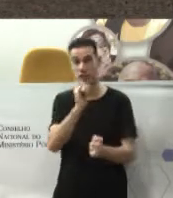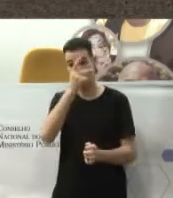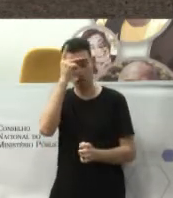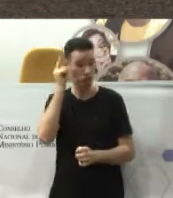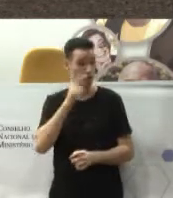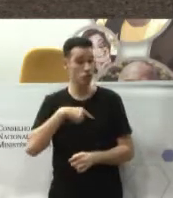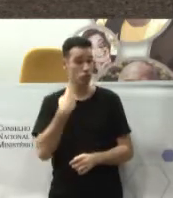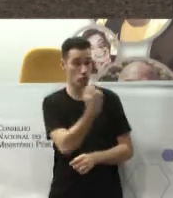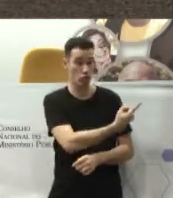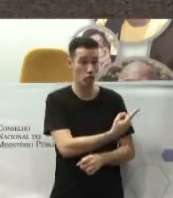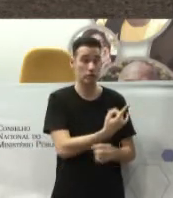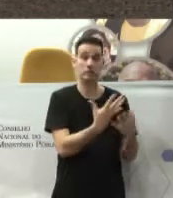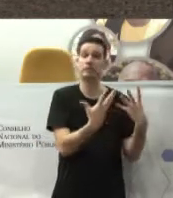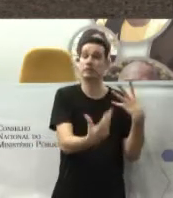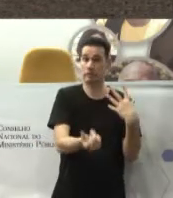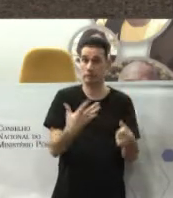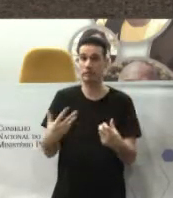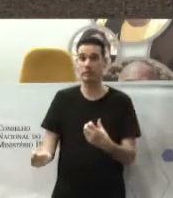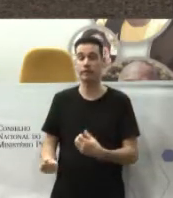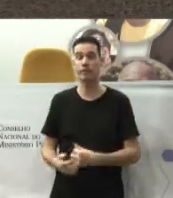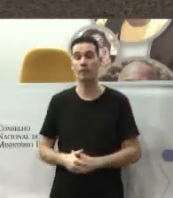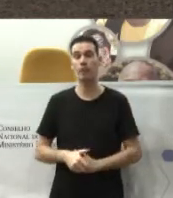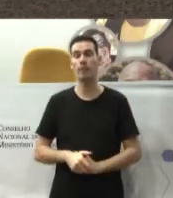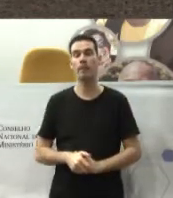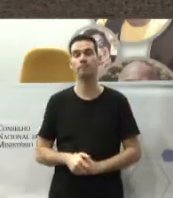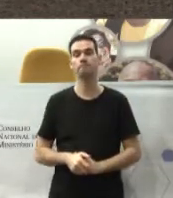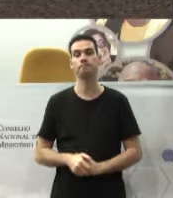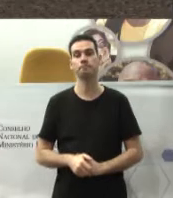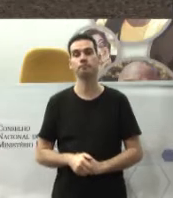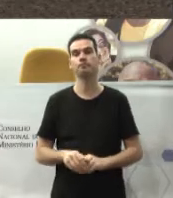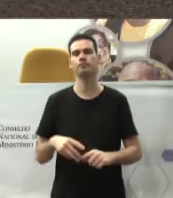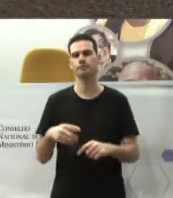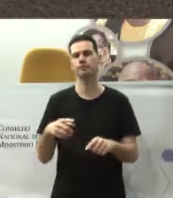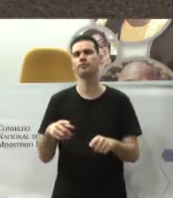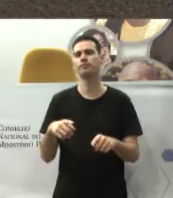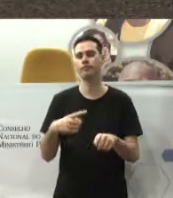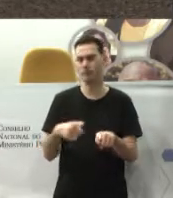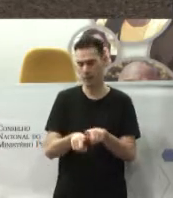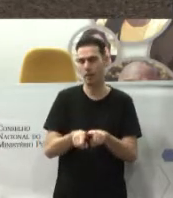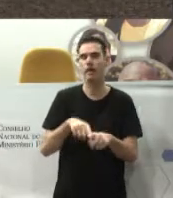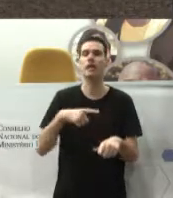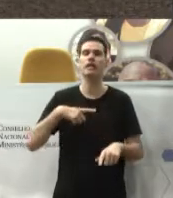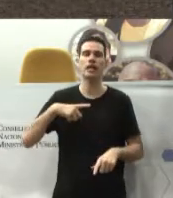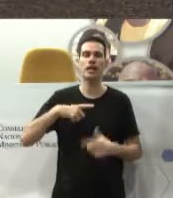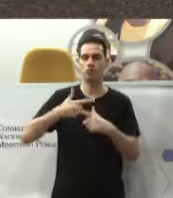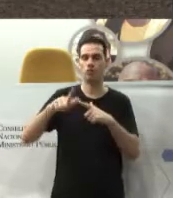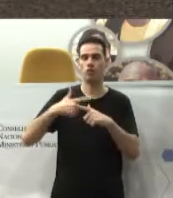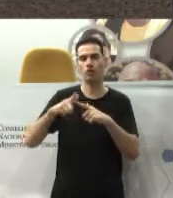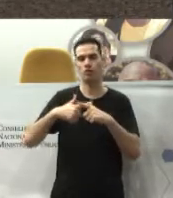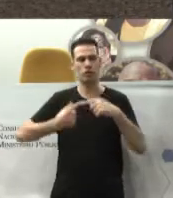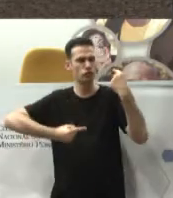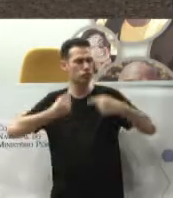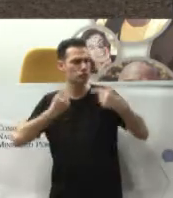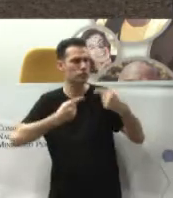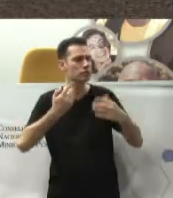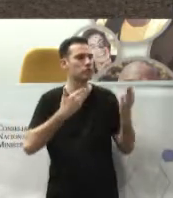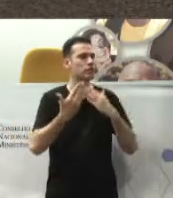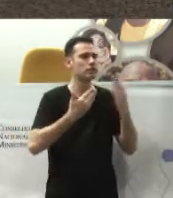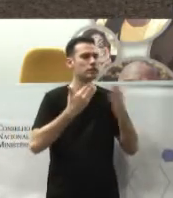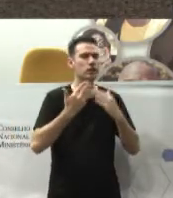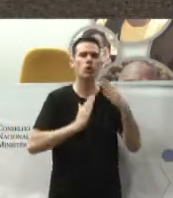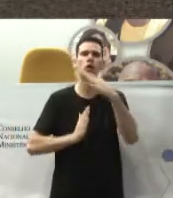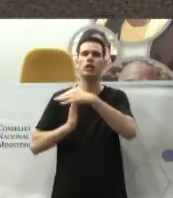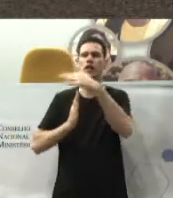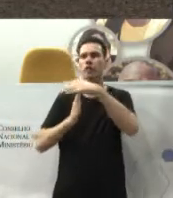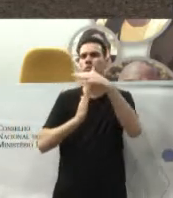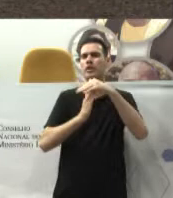juiz. E também, nisso, teve o problema da discussão sobre limites ao ativismo judicial,